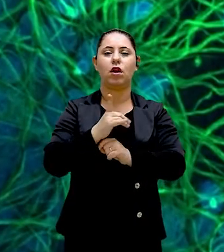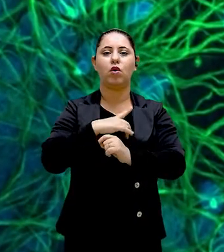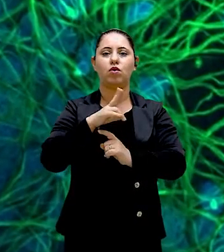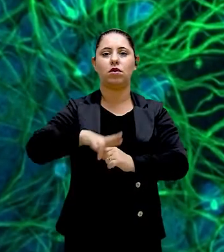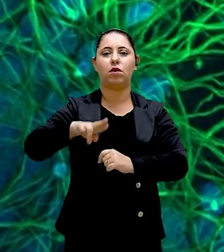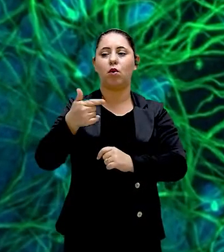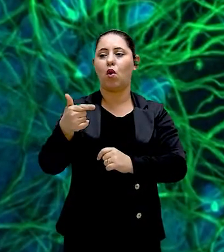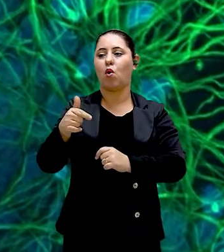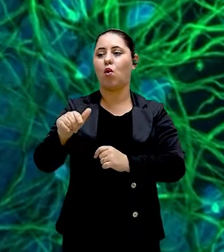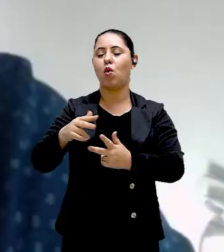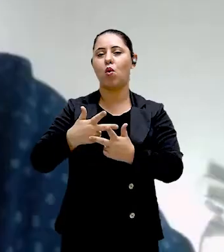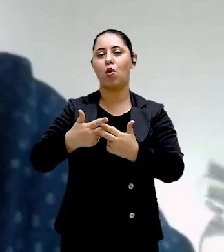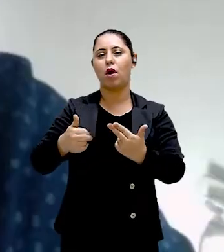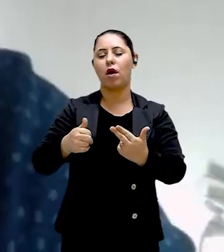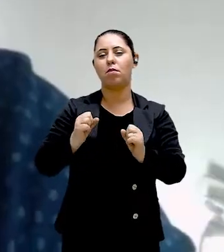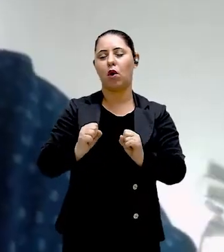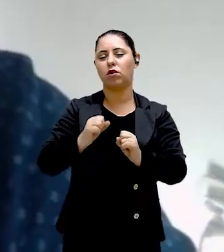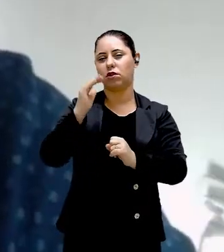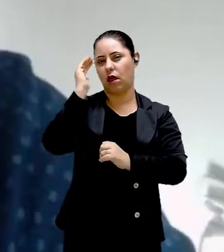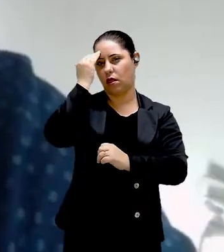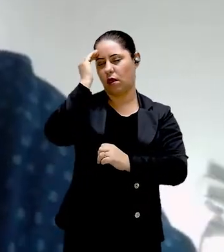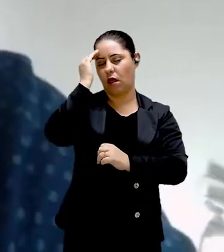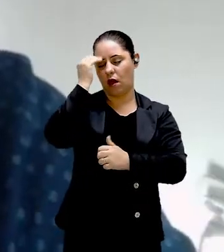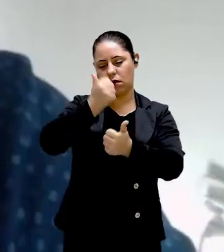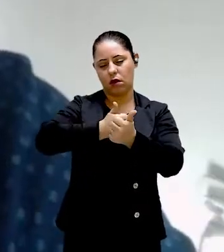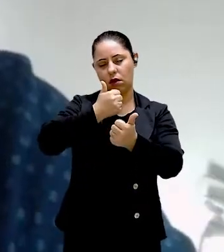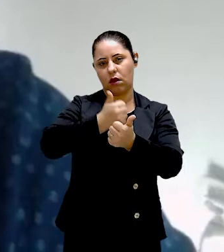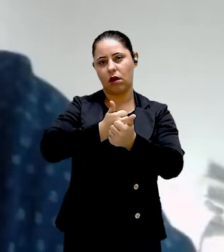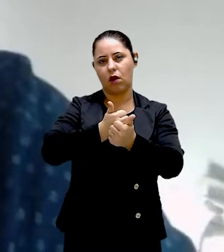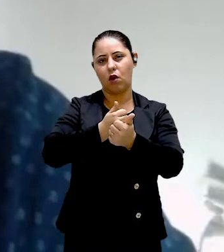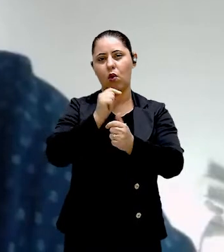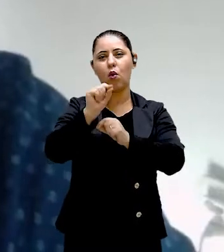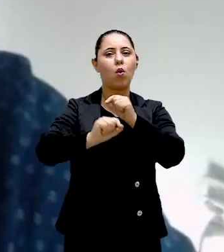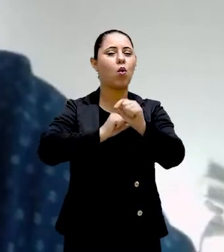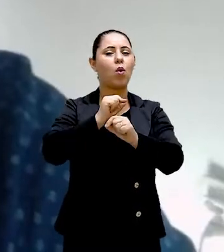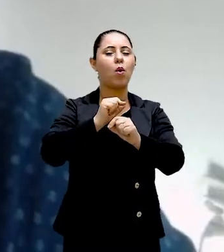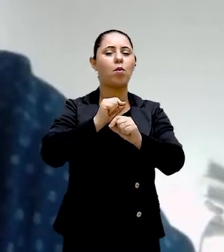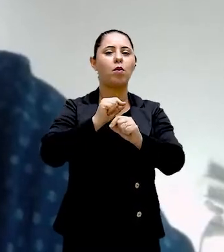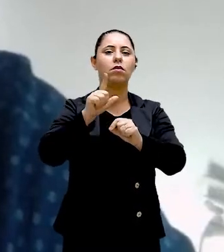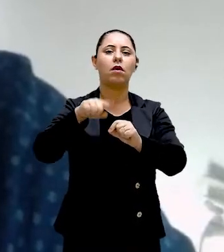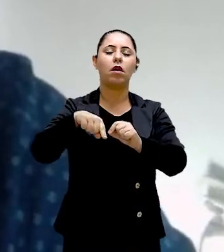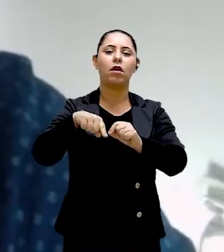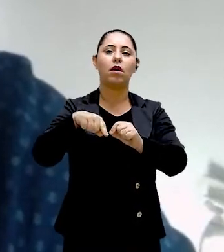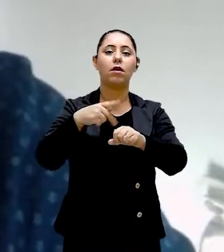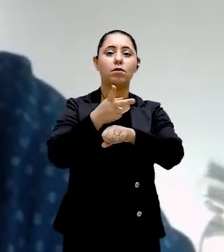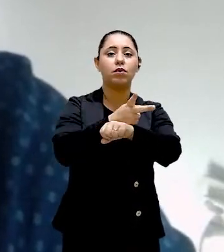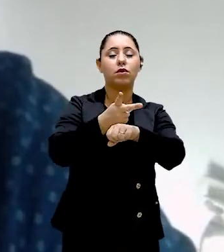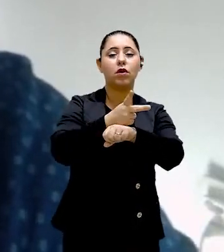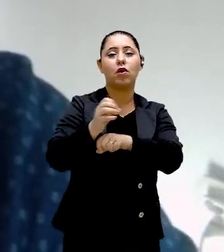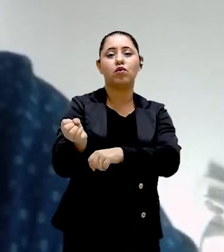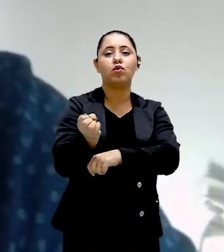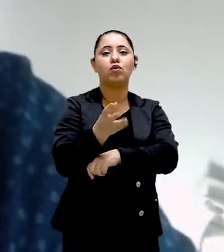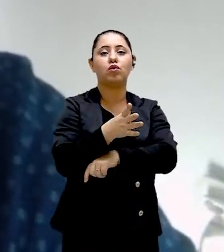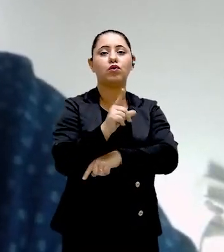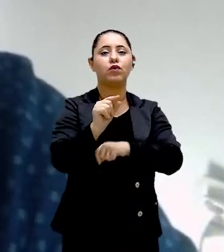pode tentar entender como elas funcionam e, assim, buscar novas maneiras